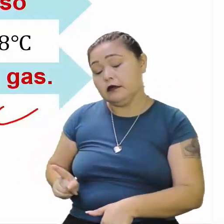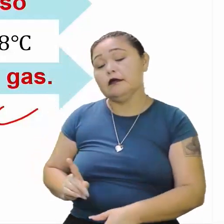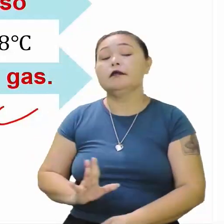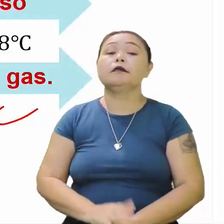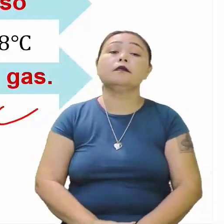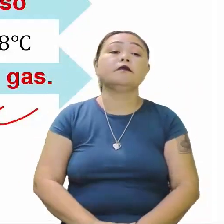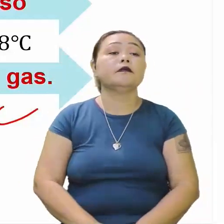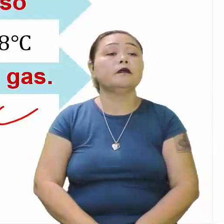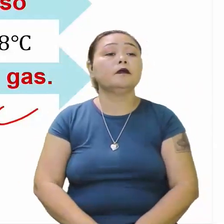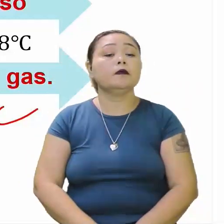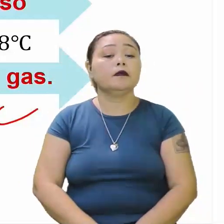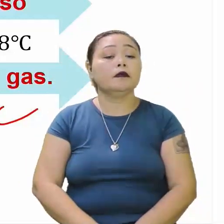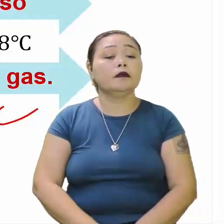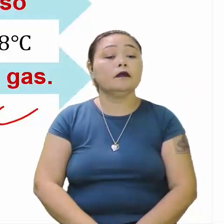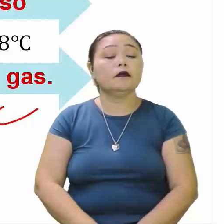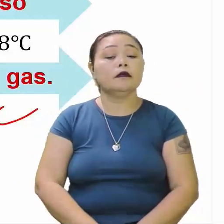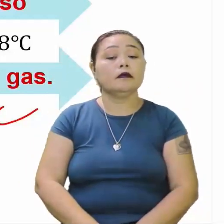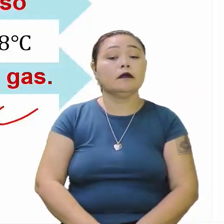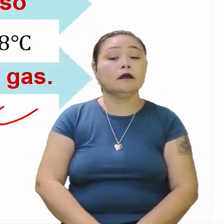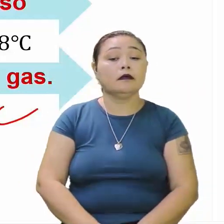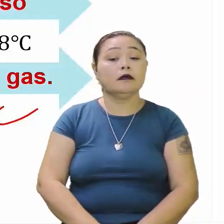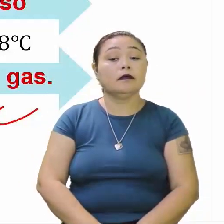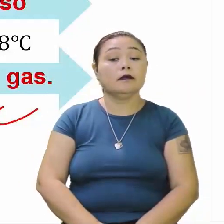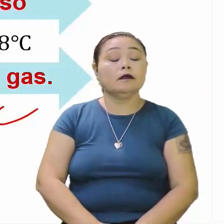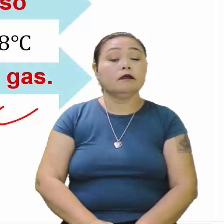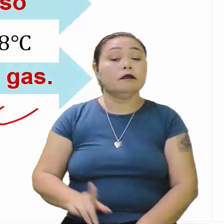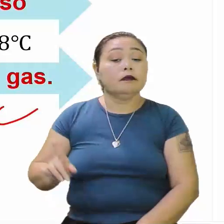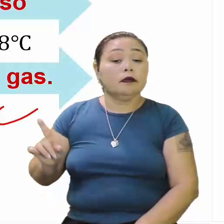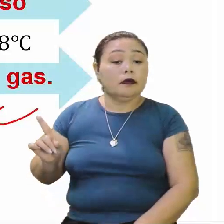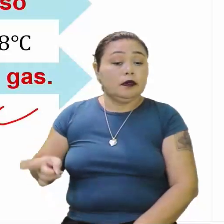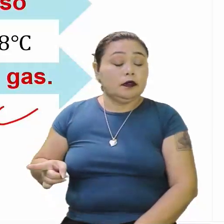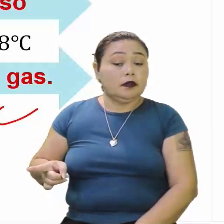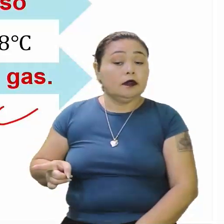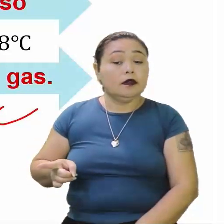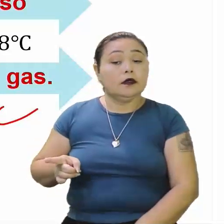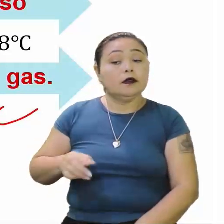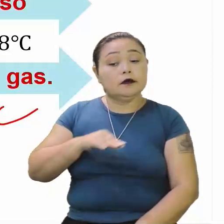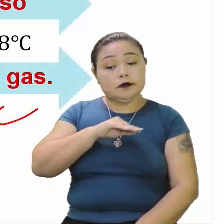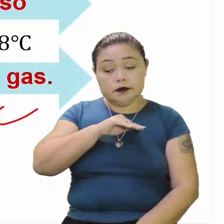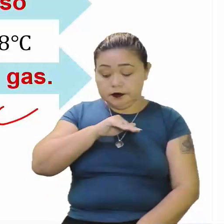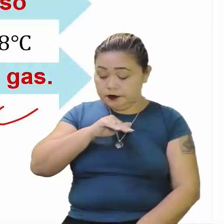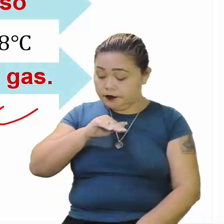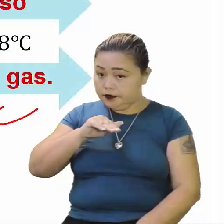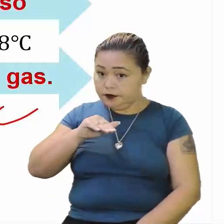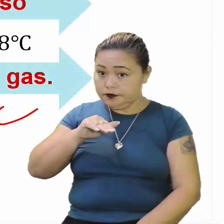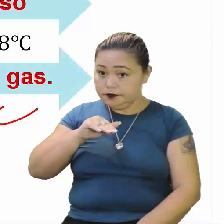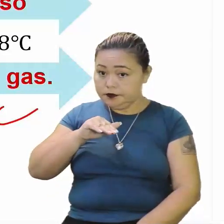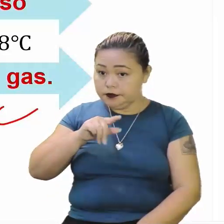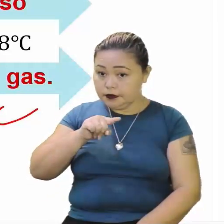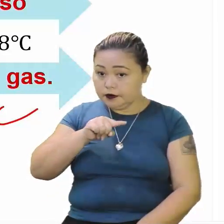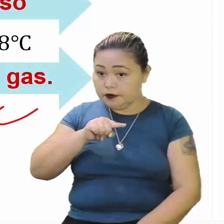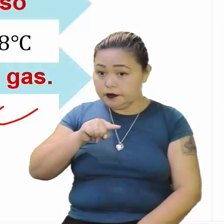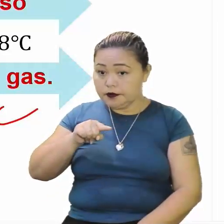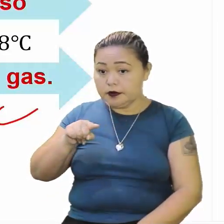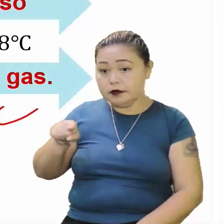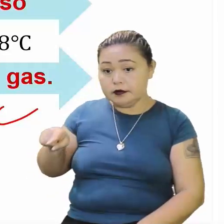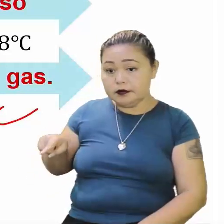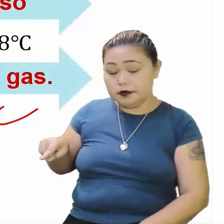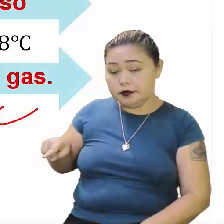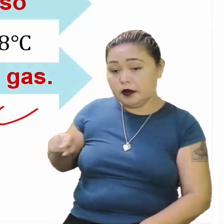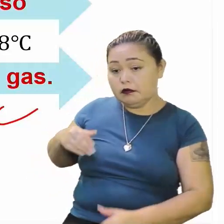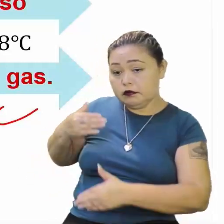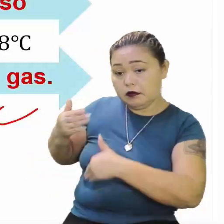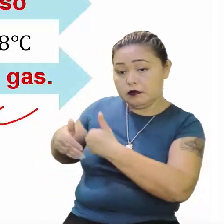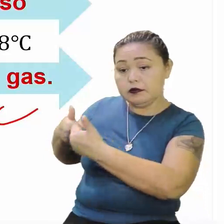conhecimento. Então, olha aí. Esse é o sentido de aquecimento, o sentido de que a